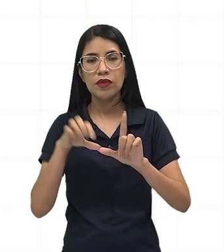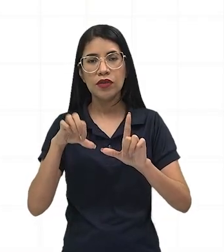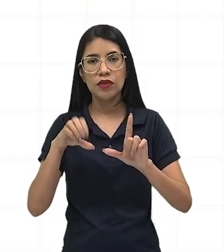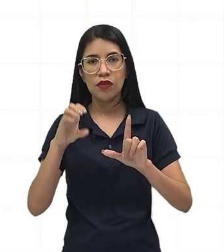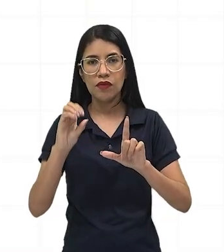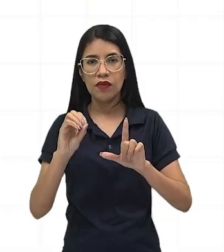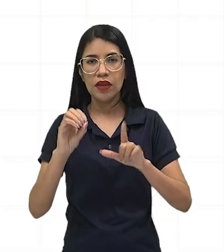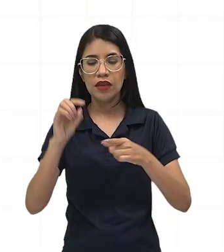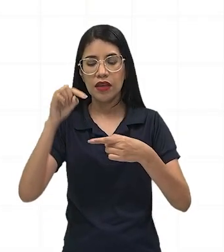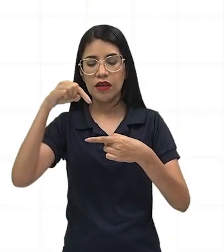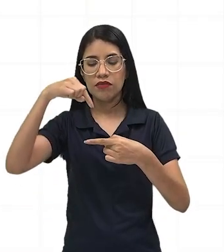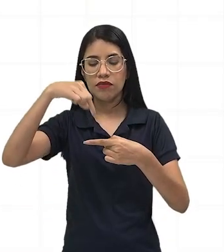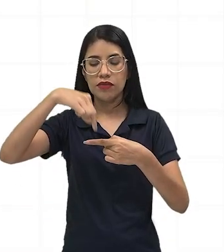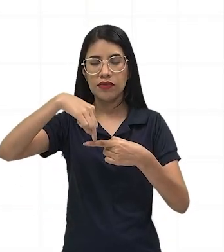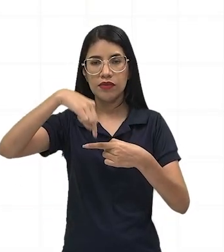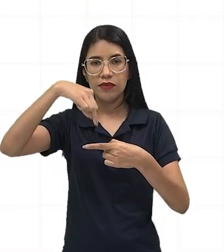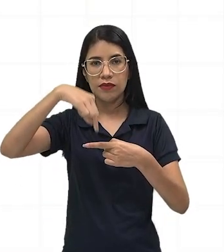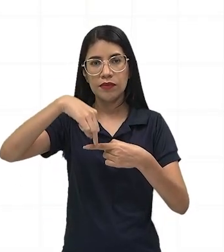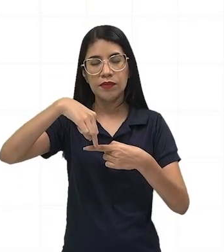90 graus, tá, pessoal?